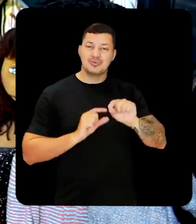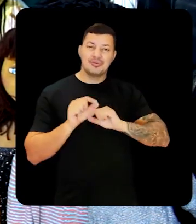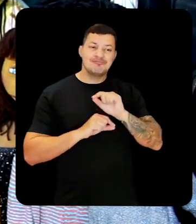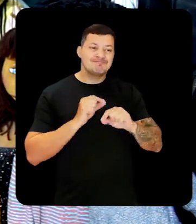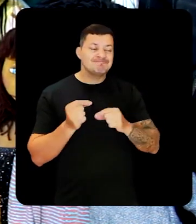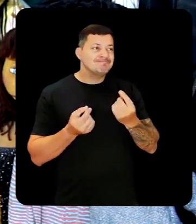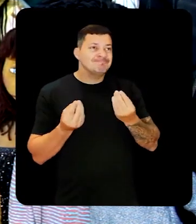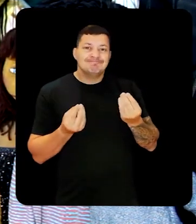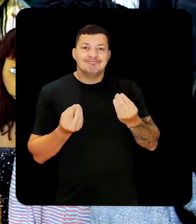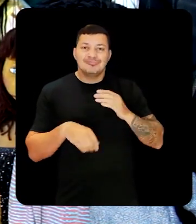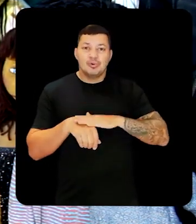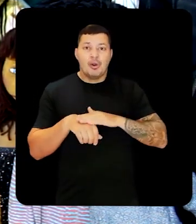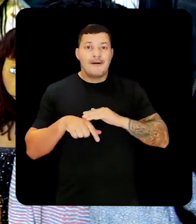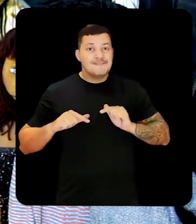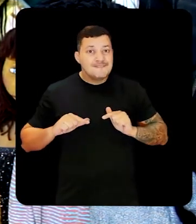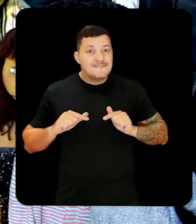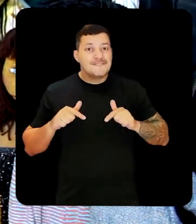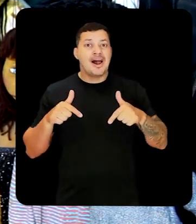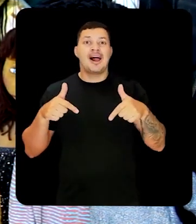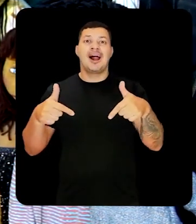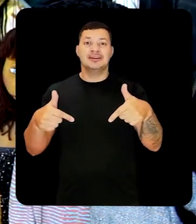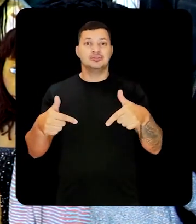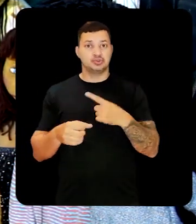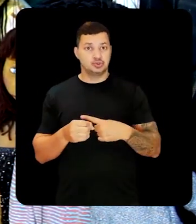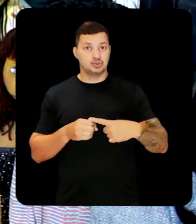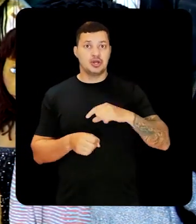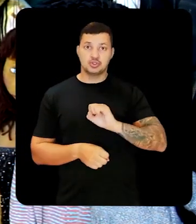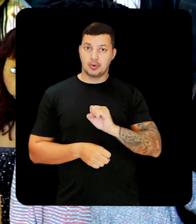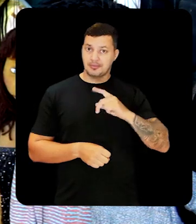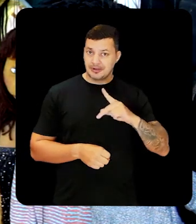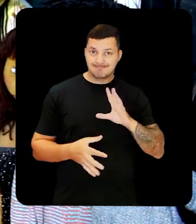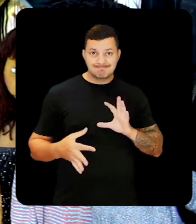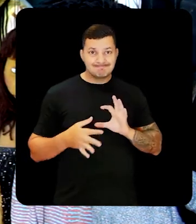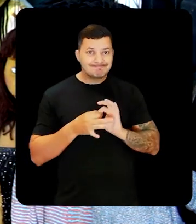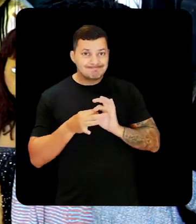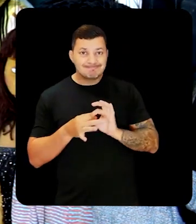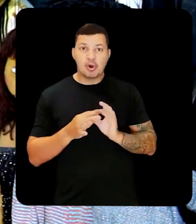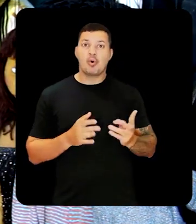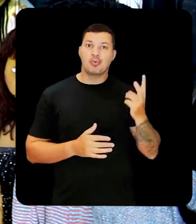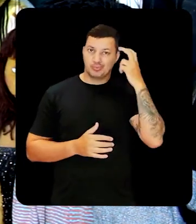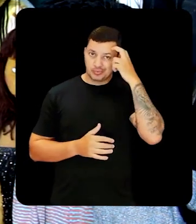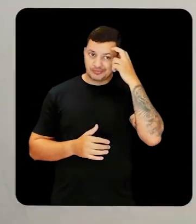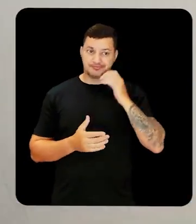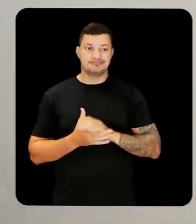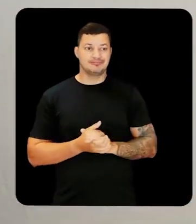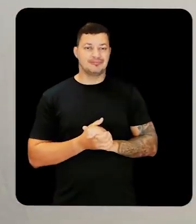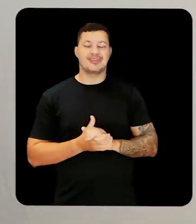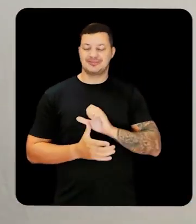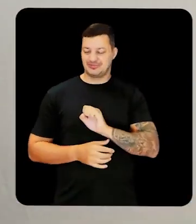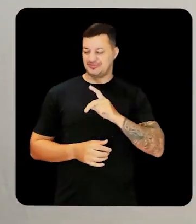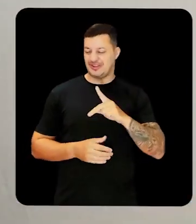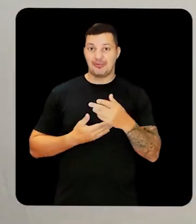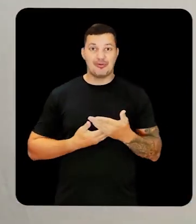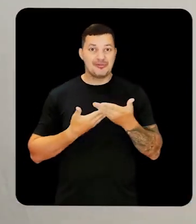no sentido de fazer com que a São Pedro entrasse no circuito do nosso ponto de cultura. O que me levou a